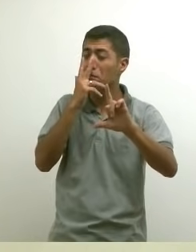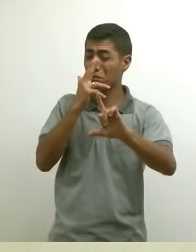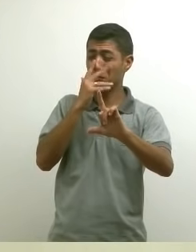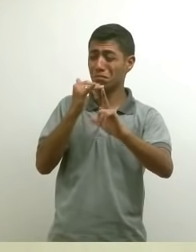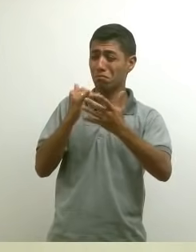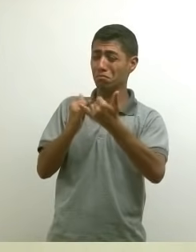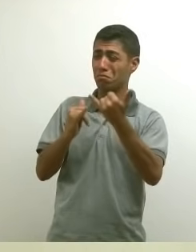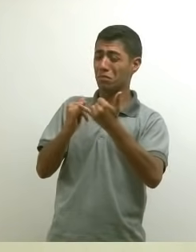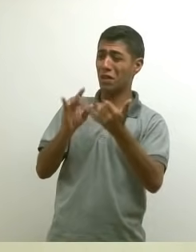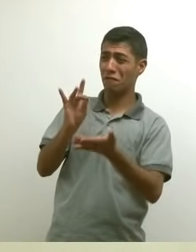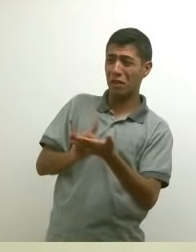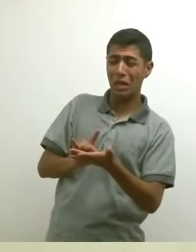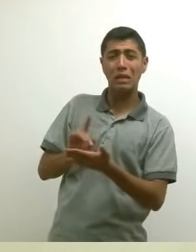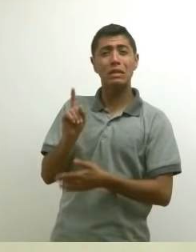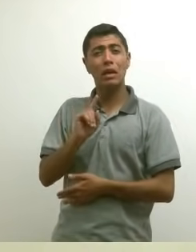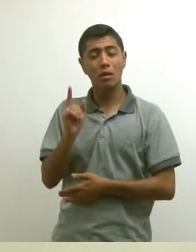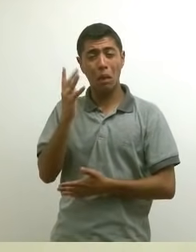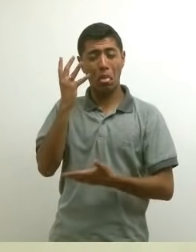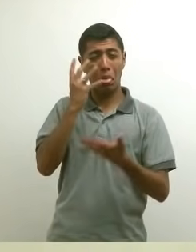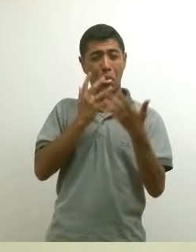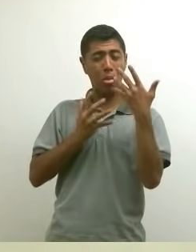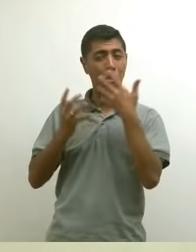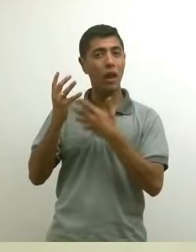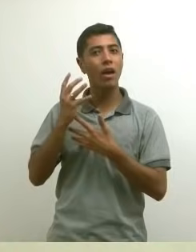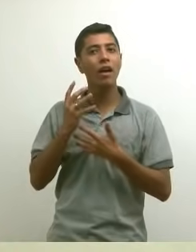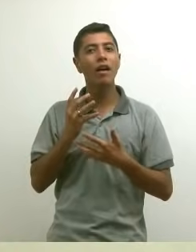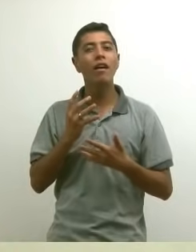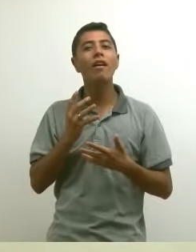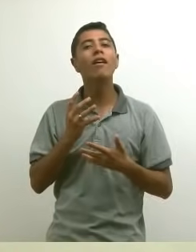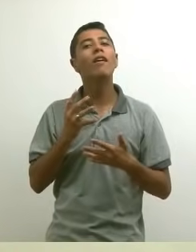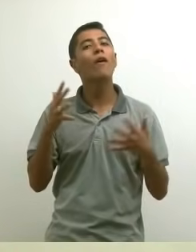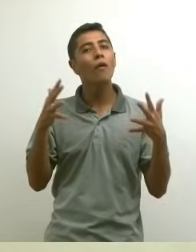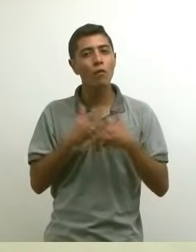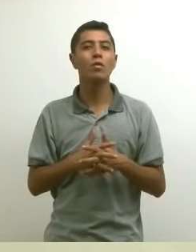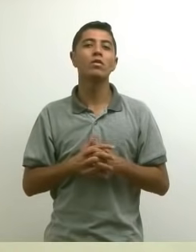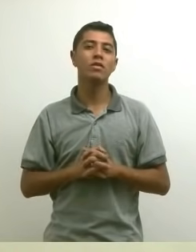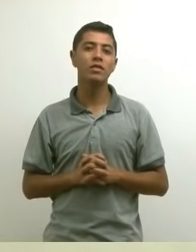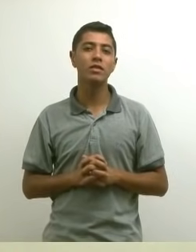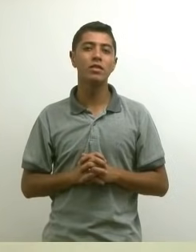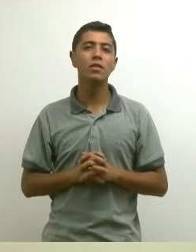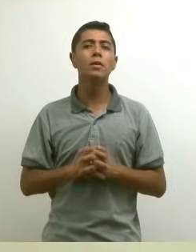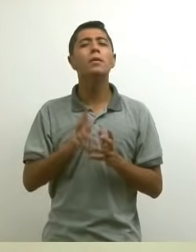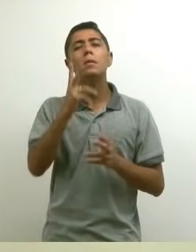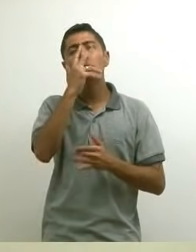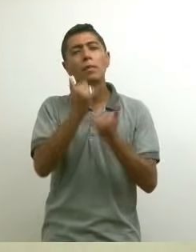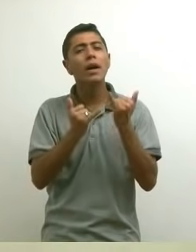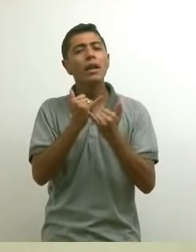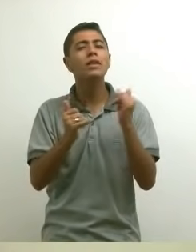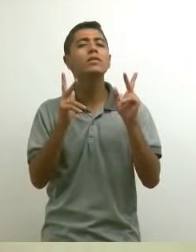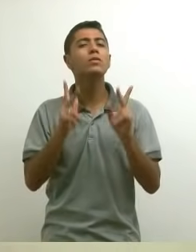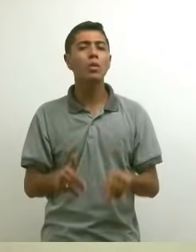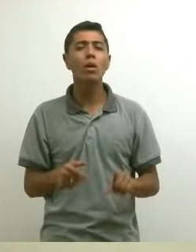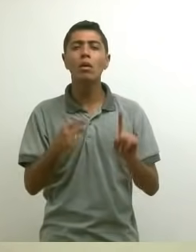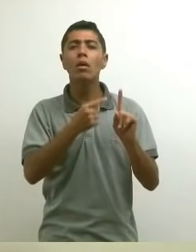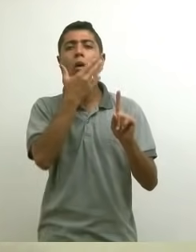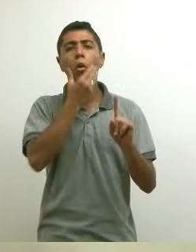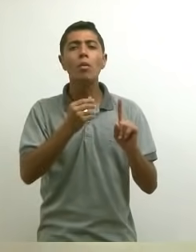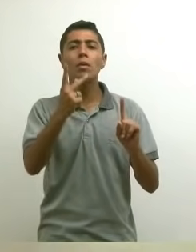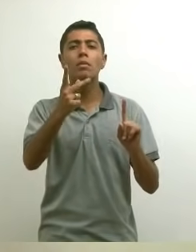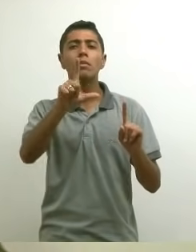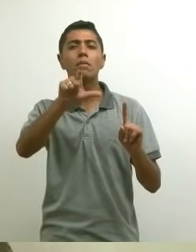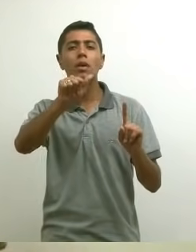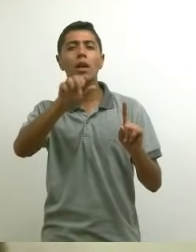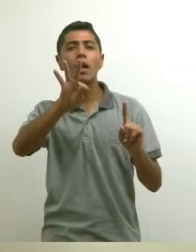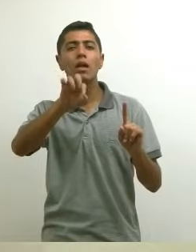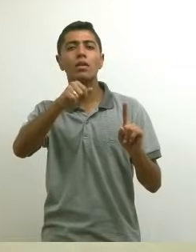platão momento de platão é dizia que a visão de platão com relação à percepção da